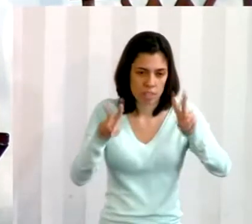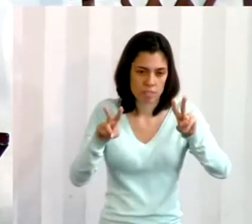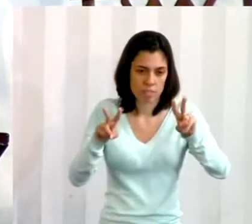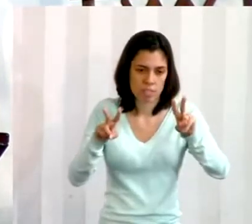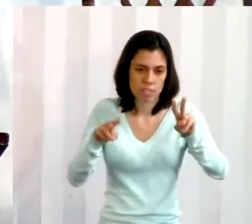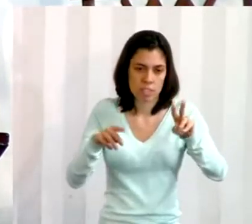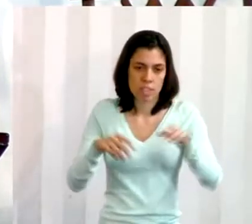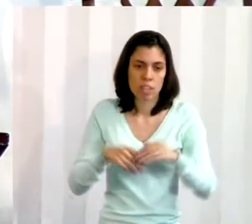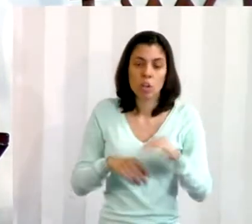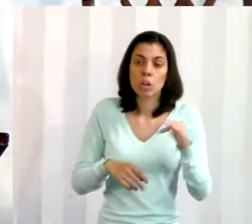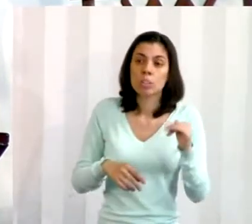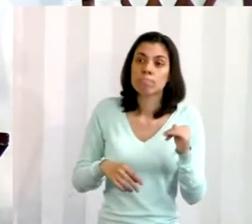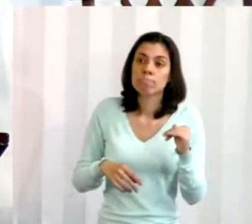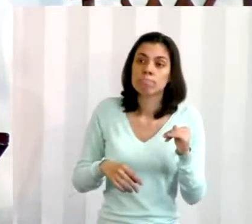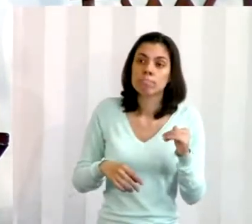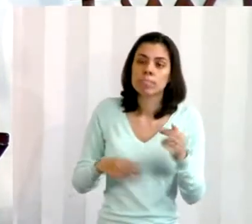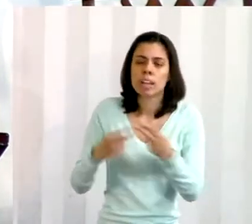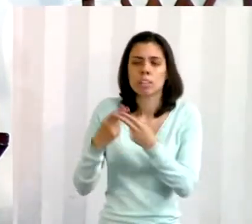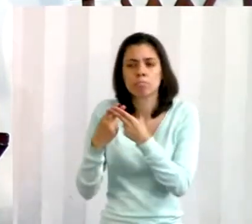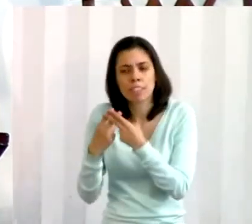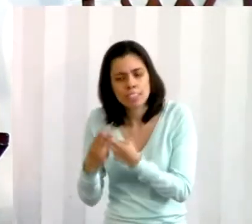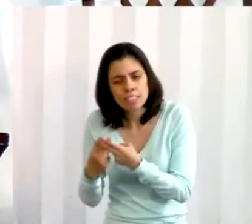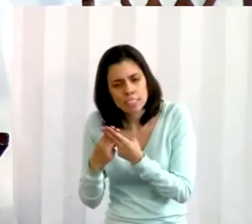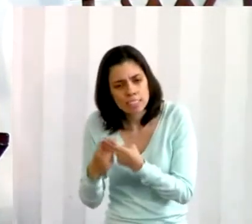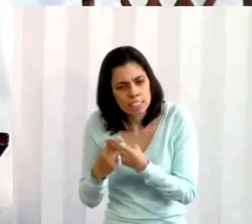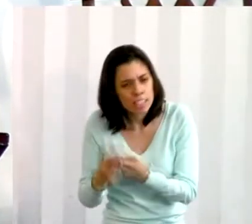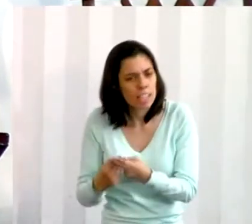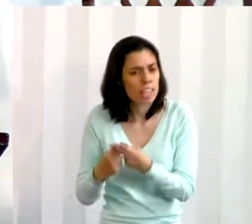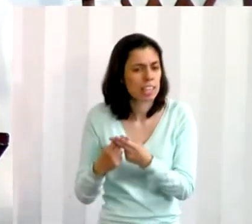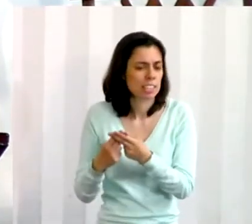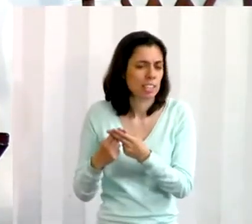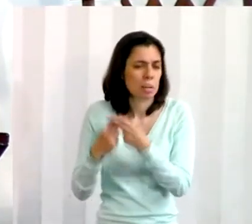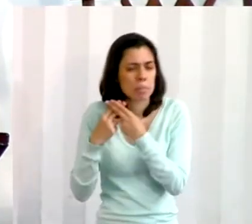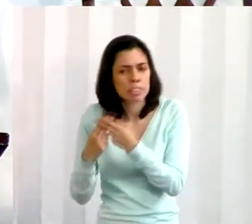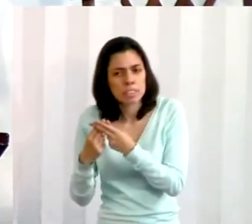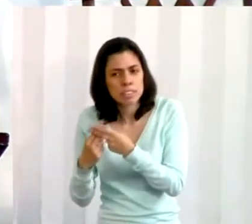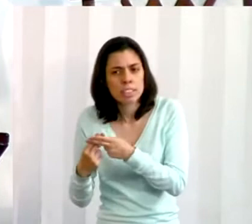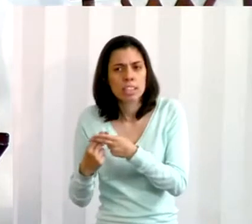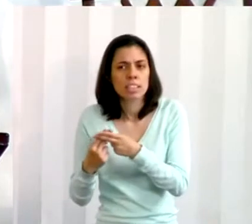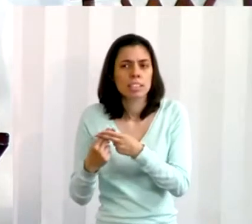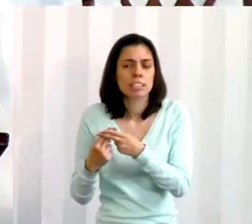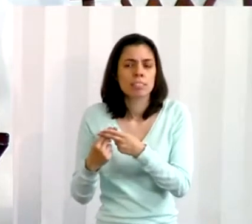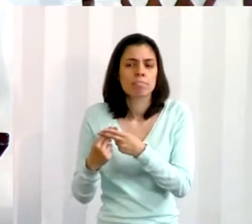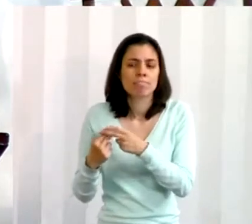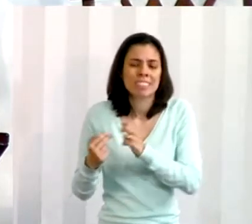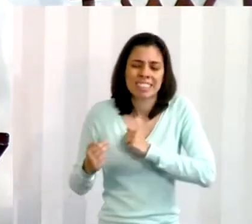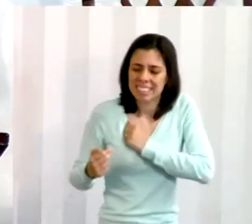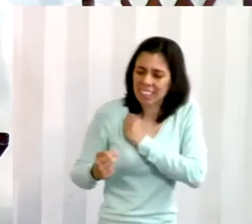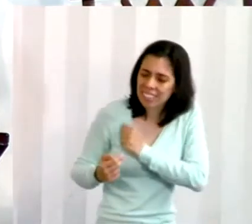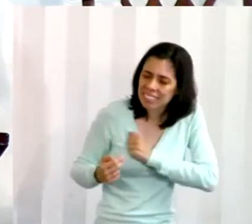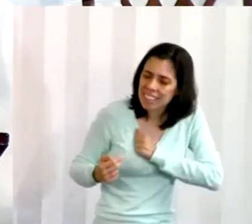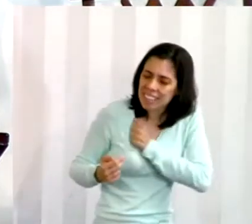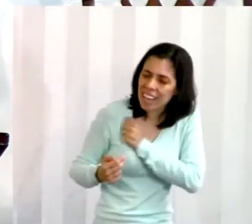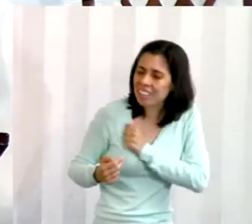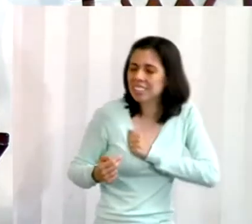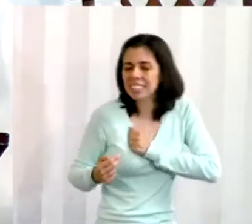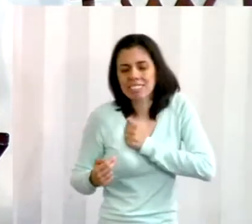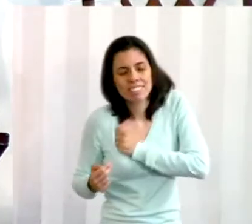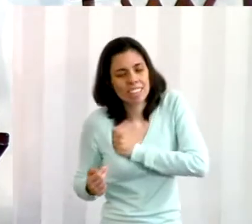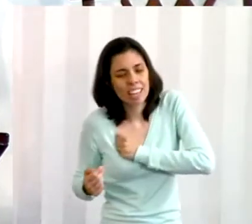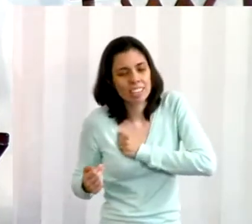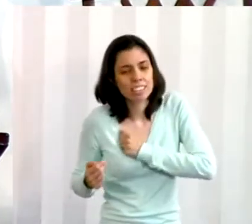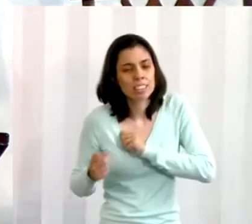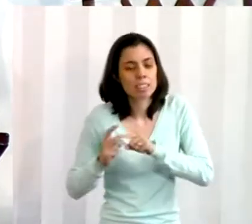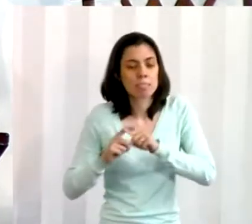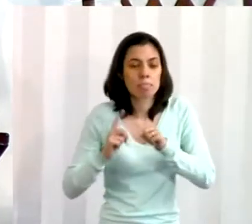esperar. Então a gente sofre ausência, então a gente sente saudade, mas a gente não blasfema contra o Senhor, não é?